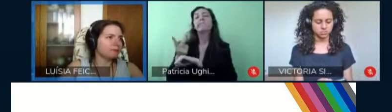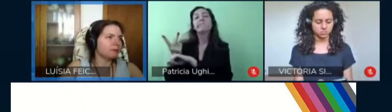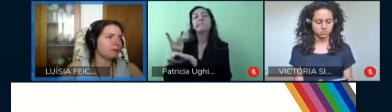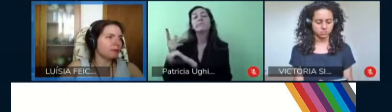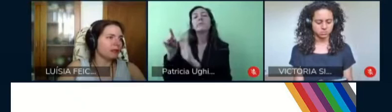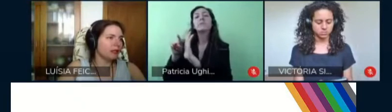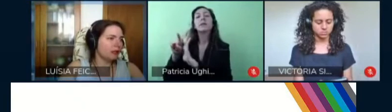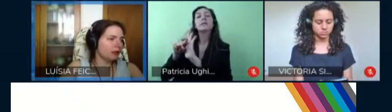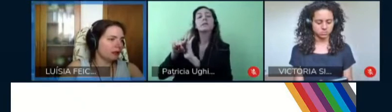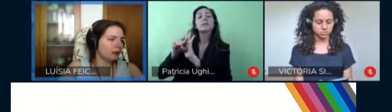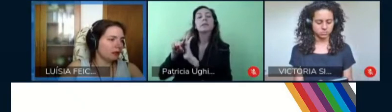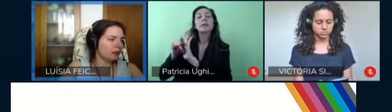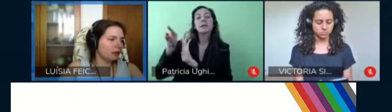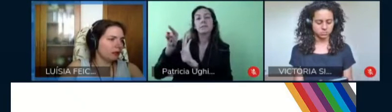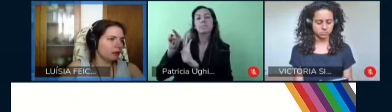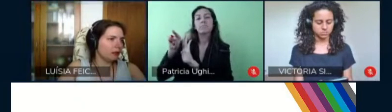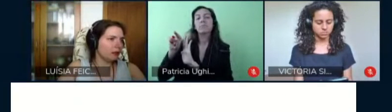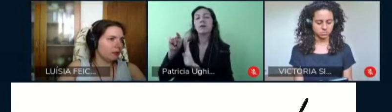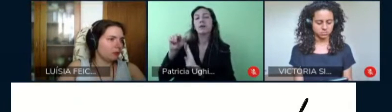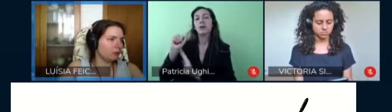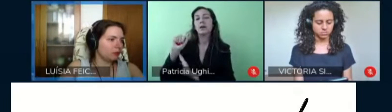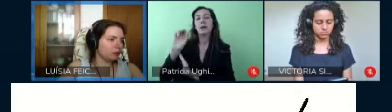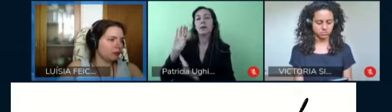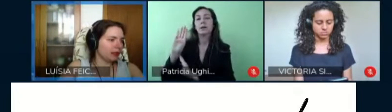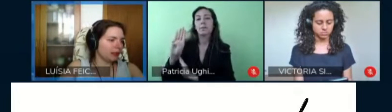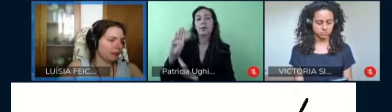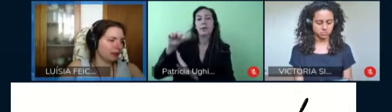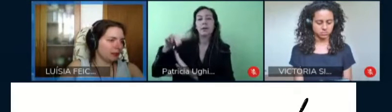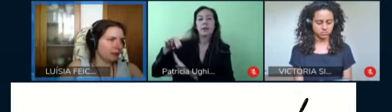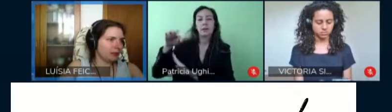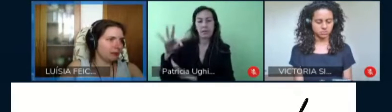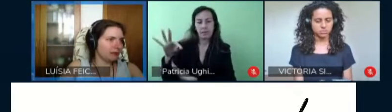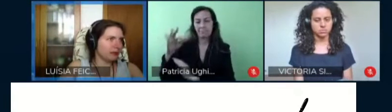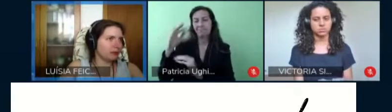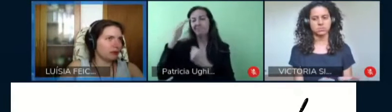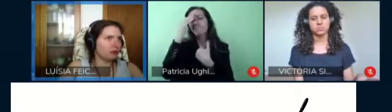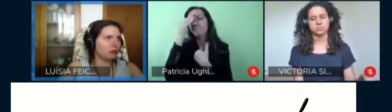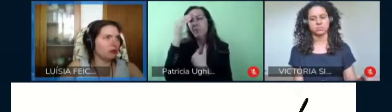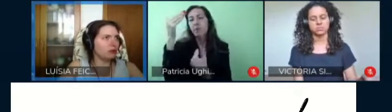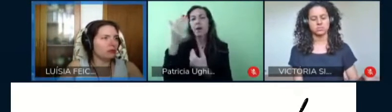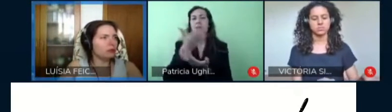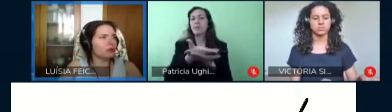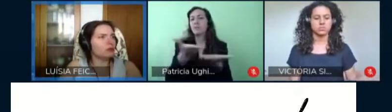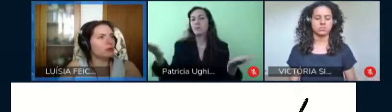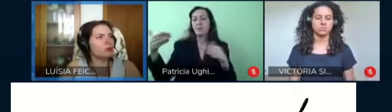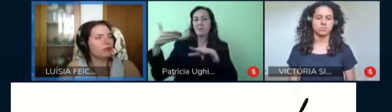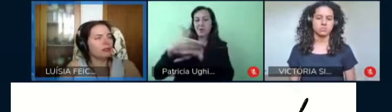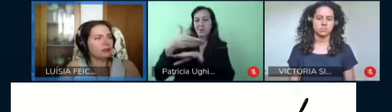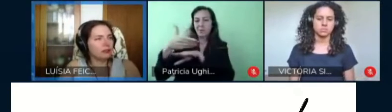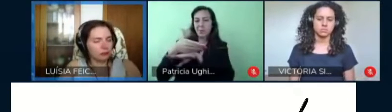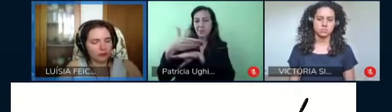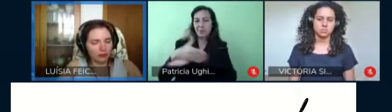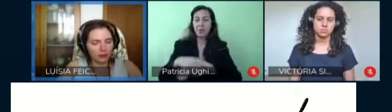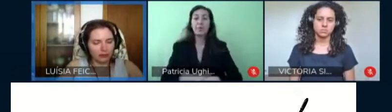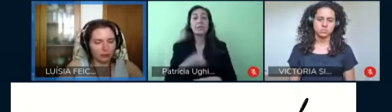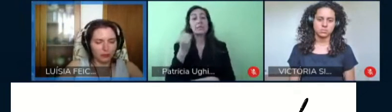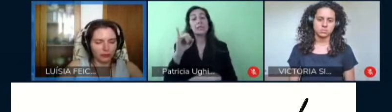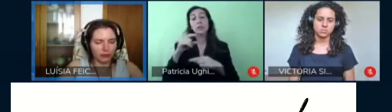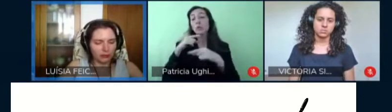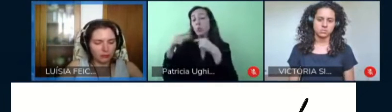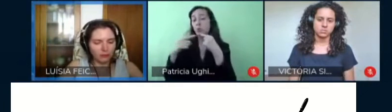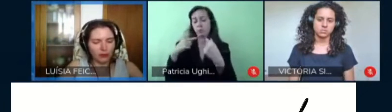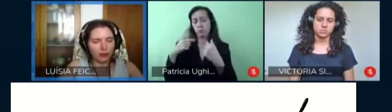BNT. E muito obrigada pela participação de todos. Dúvidas estamos